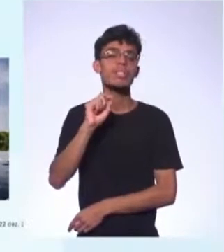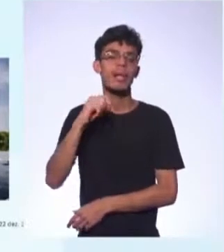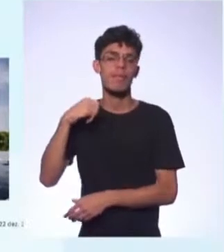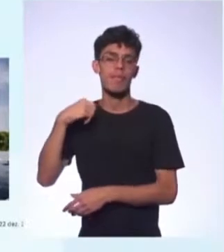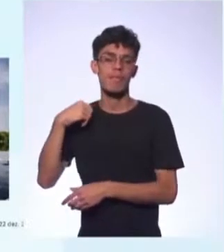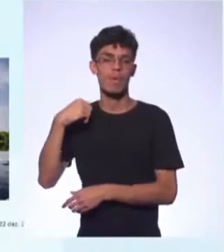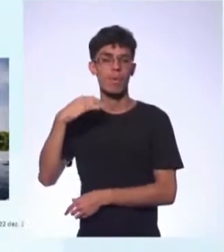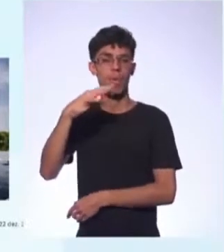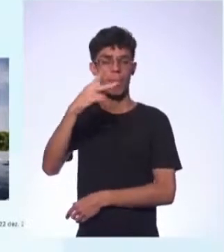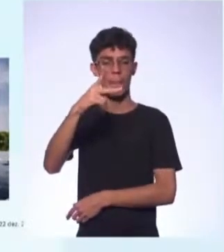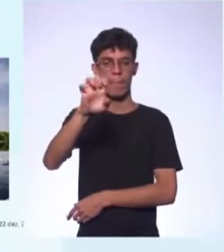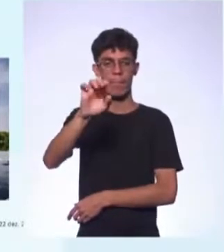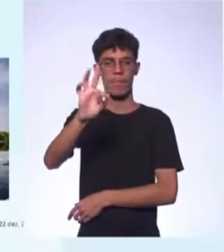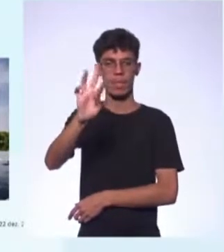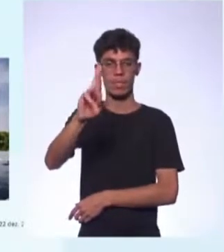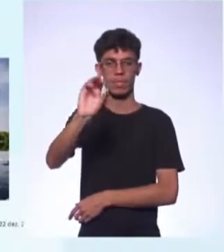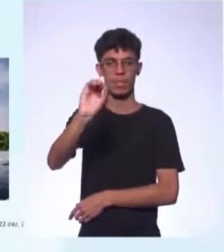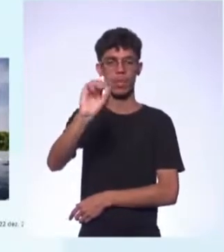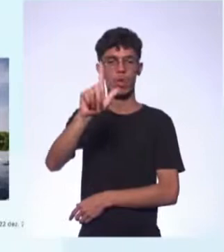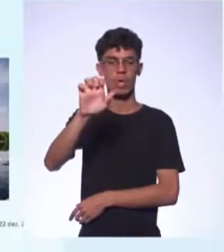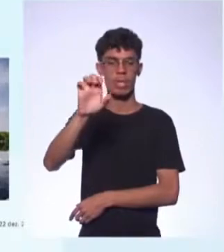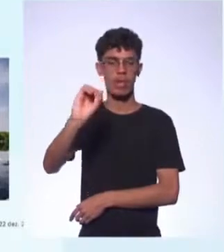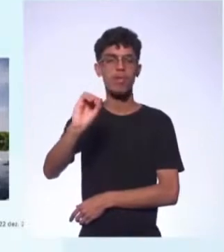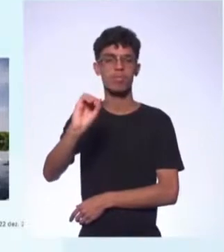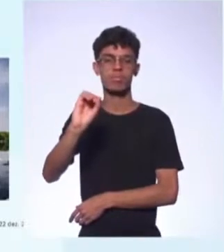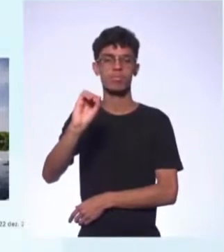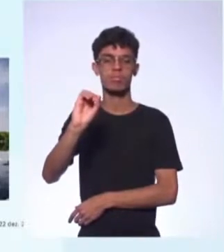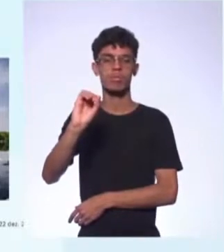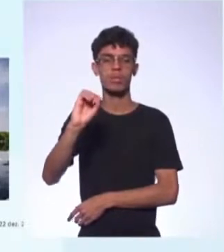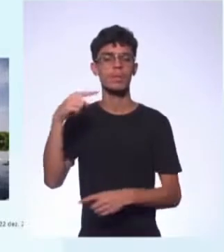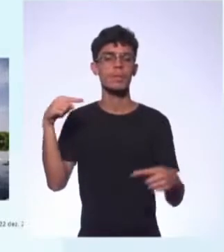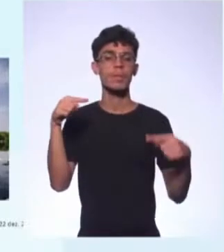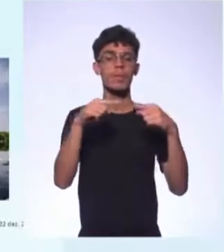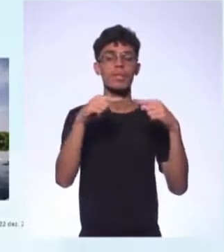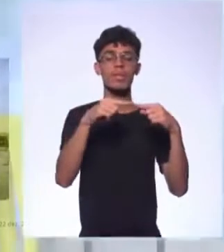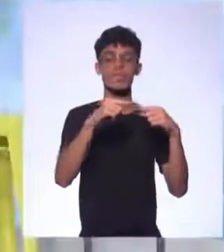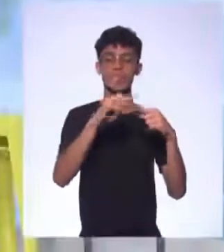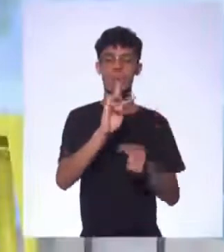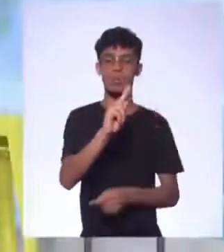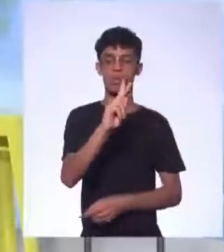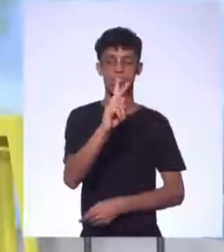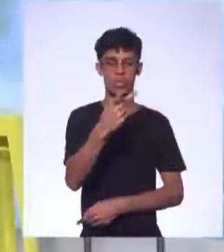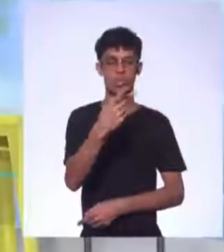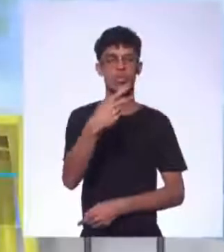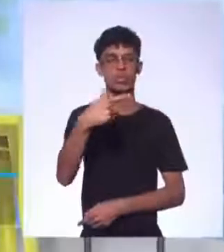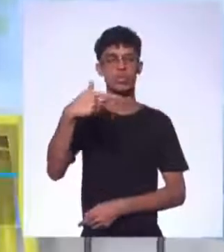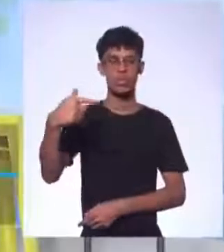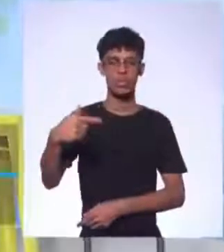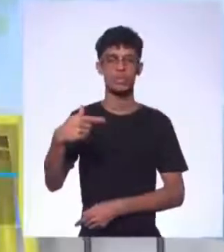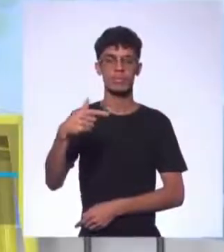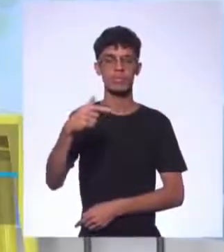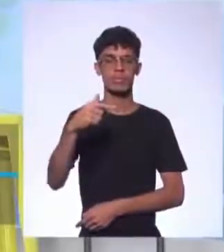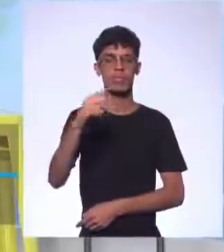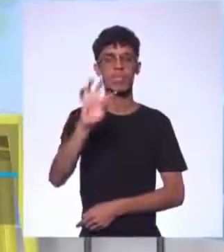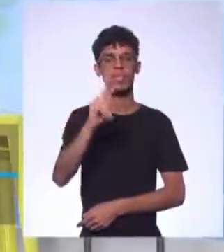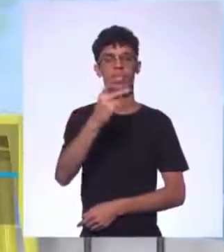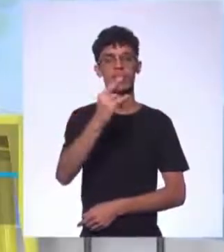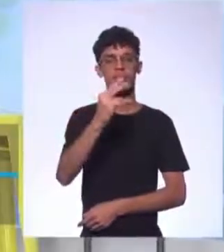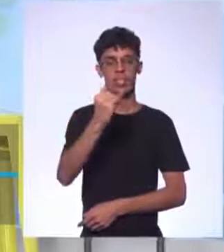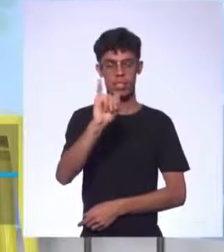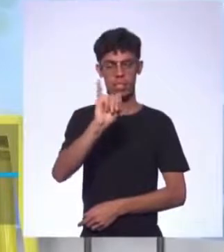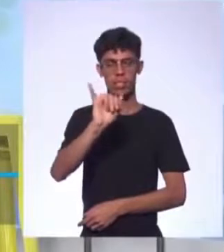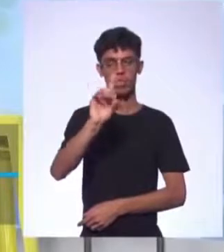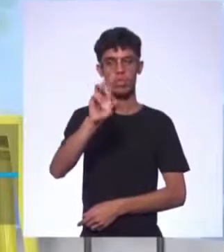Da decomposição, né, ou da reação entre os hidrocarbonetos, né, que vão produzir